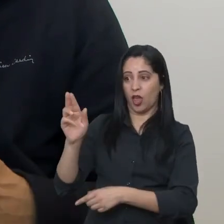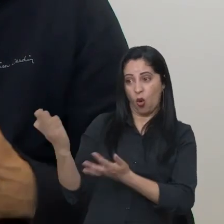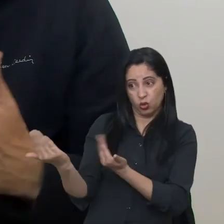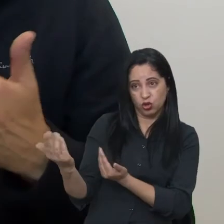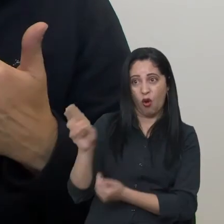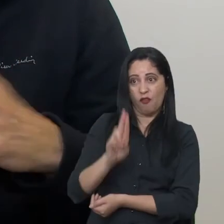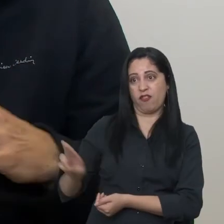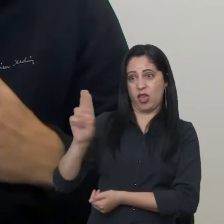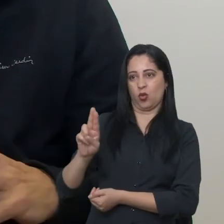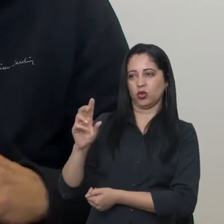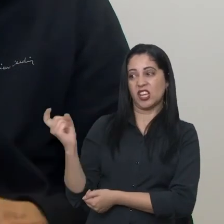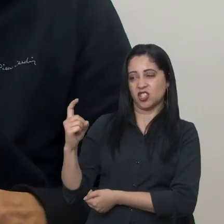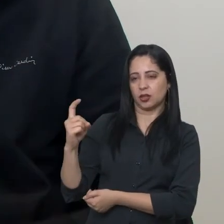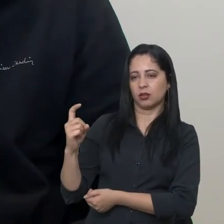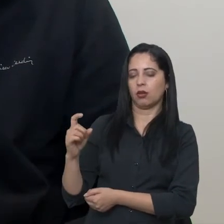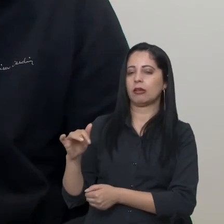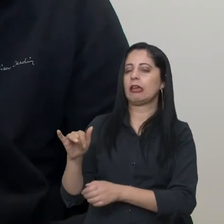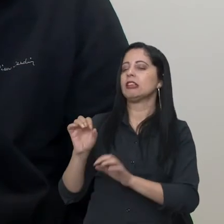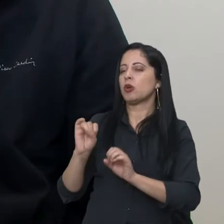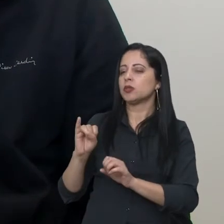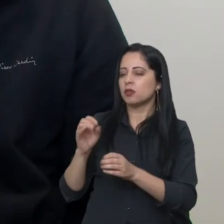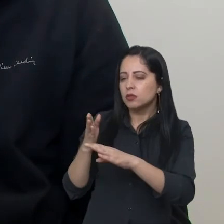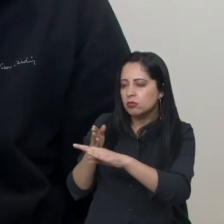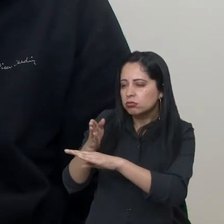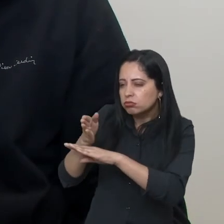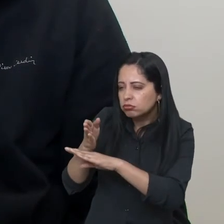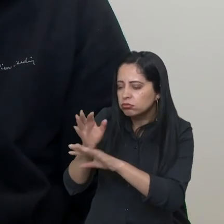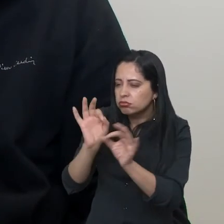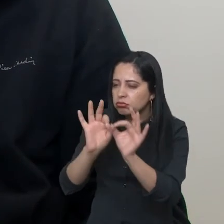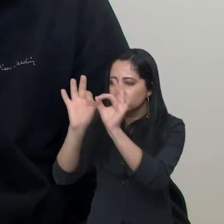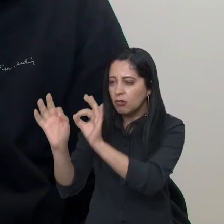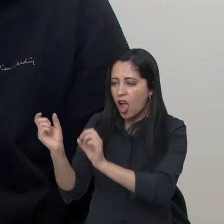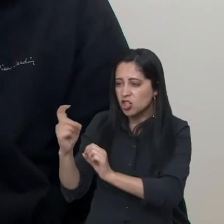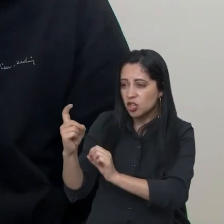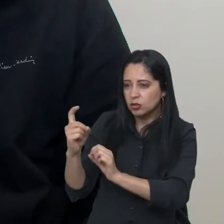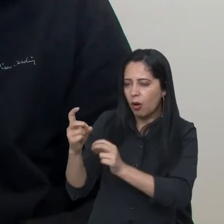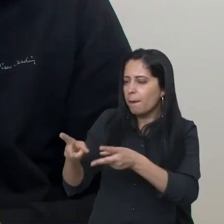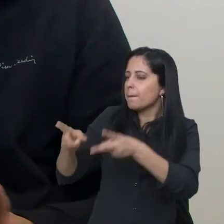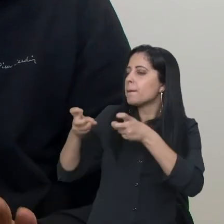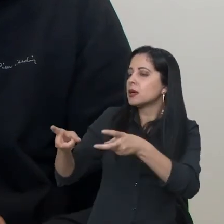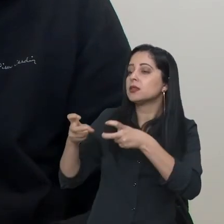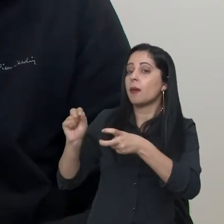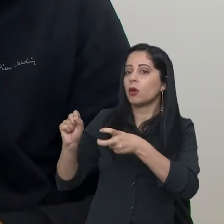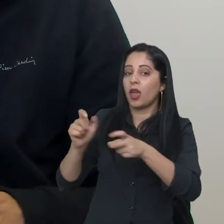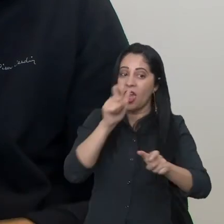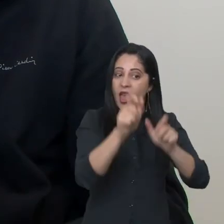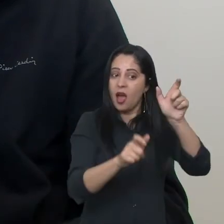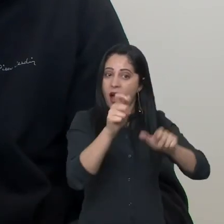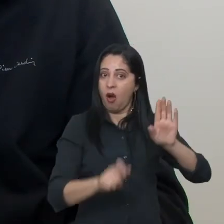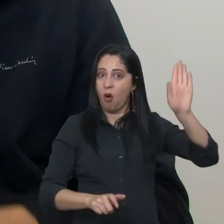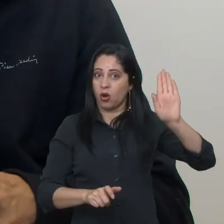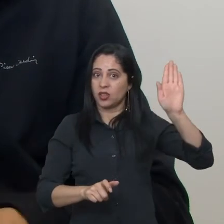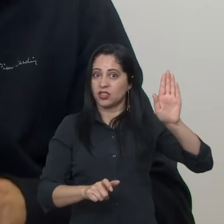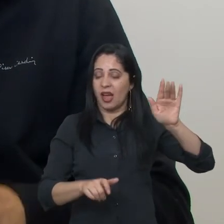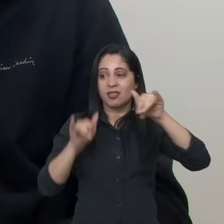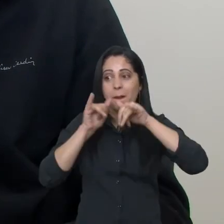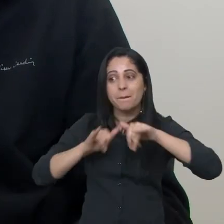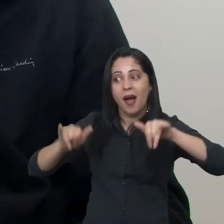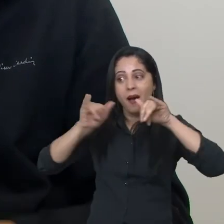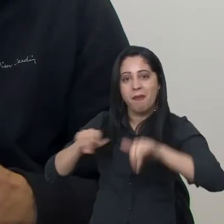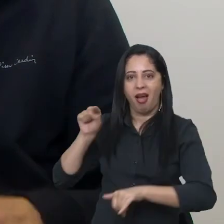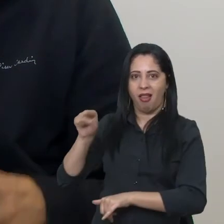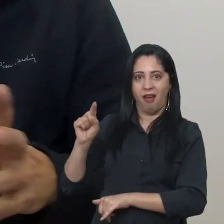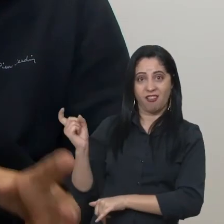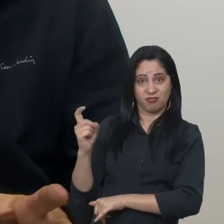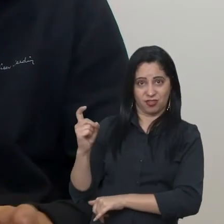você olha um pouquinho o TikTok hoje, né, você vê que todos os candidatos estão fazendo campanha no